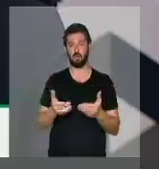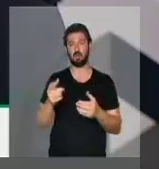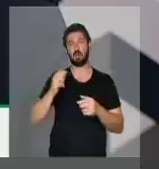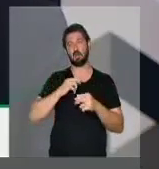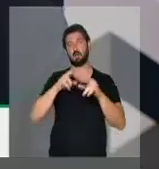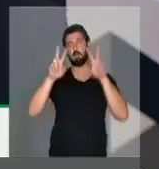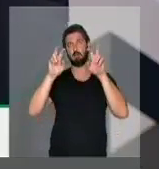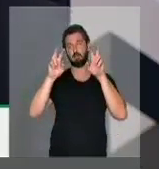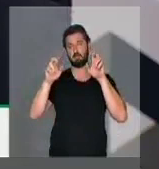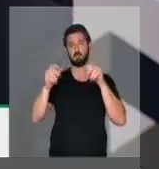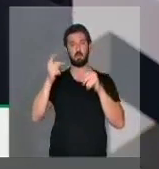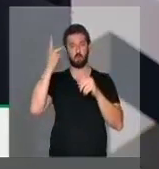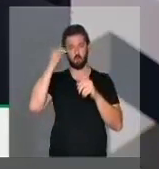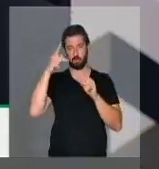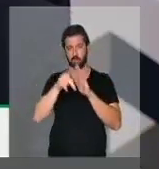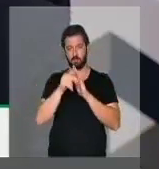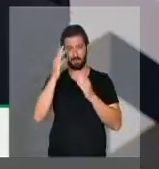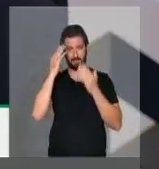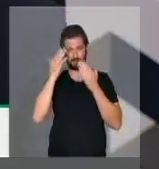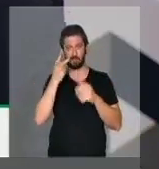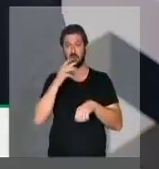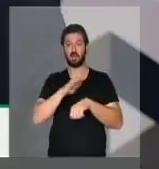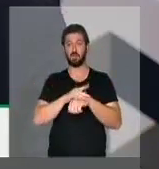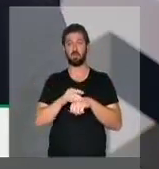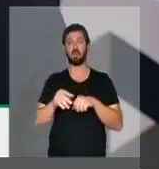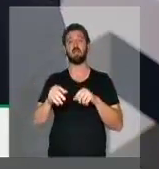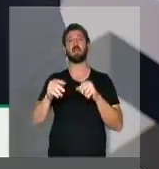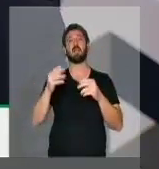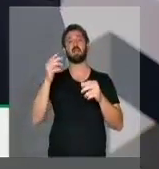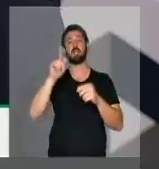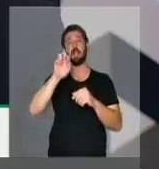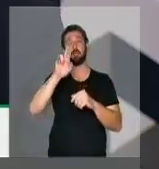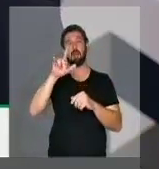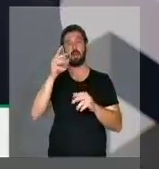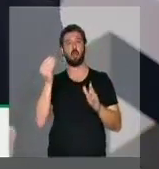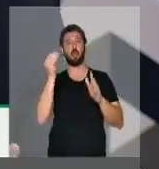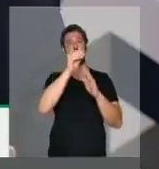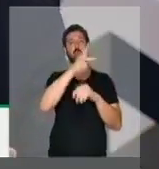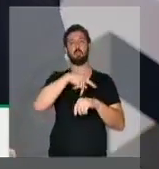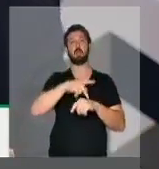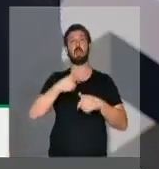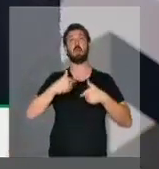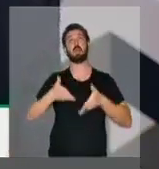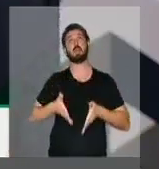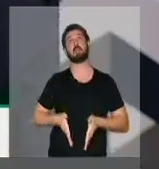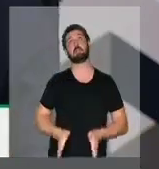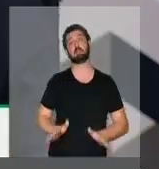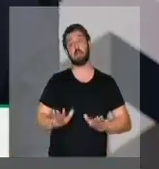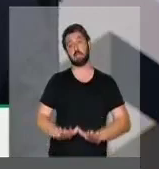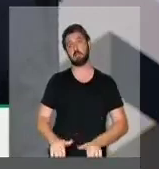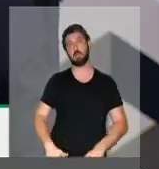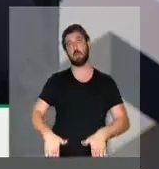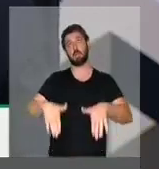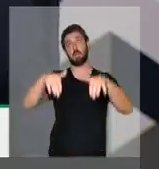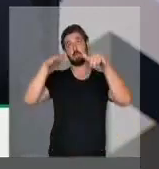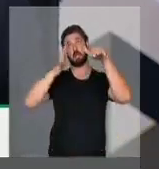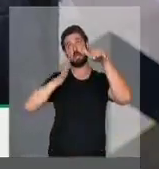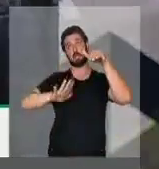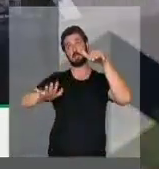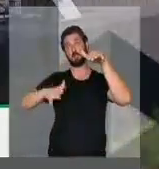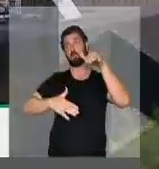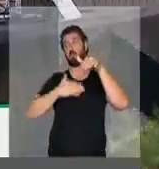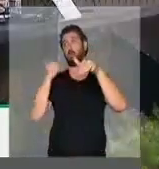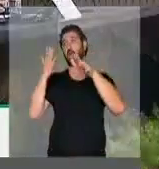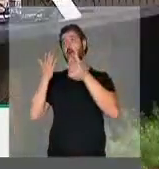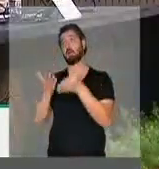que hoje é um termo, uma expressão corrente na psicologia, aplicado às nações. Ou seja, eu nasci assim, eu cresci